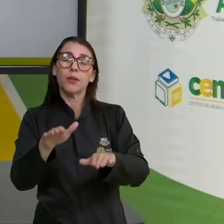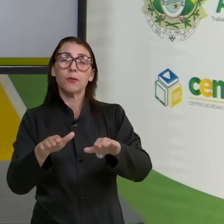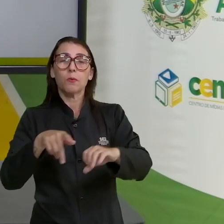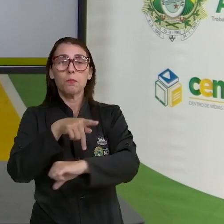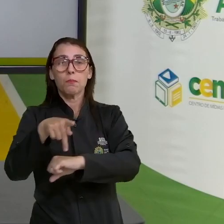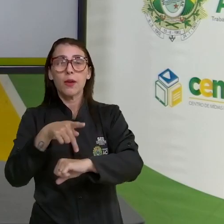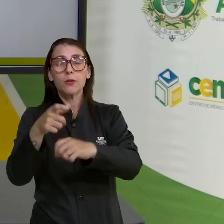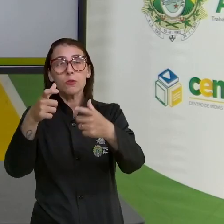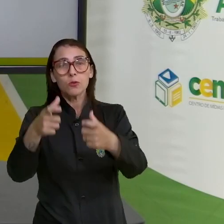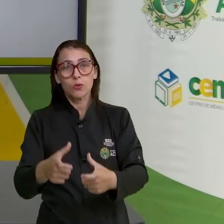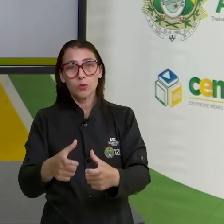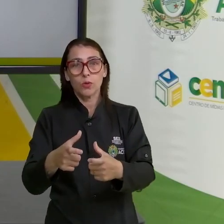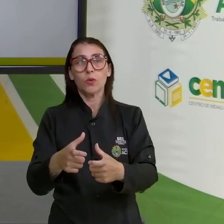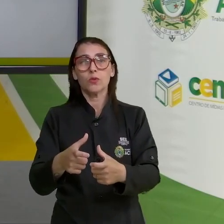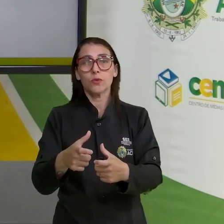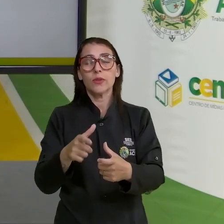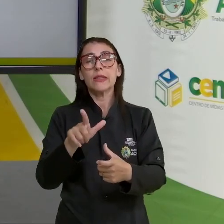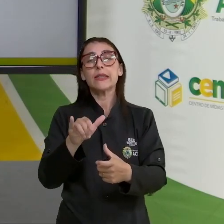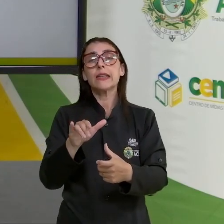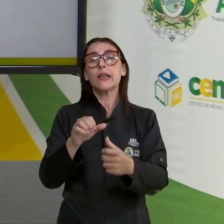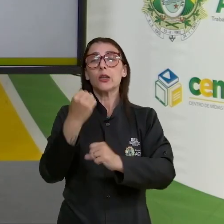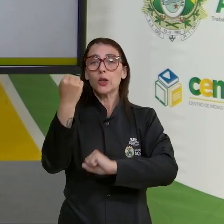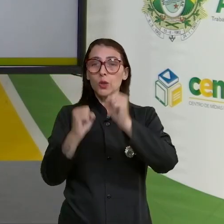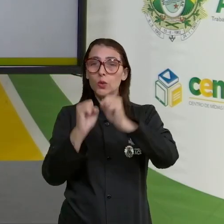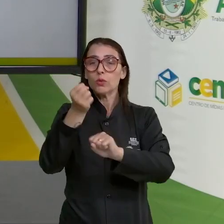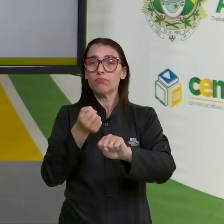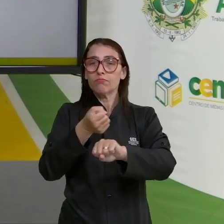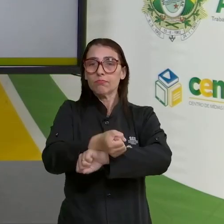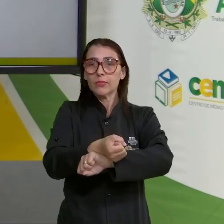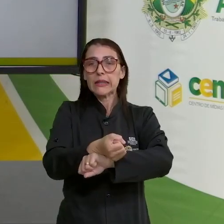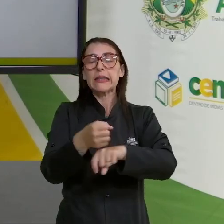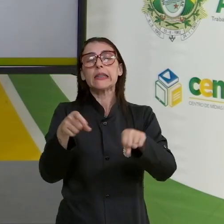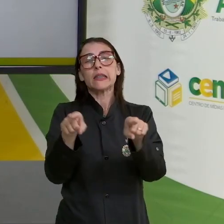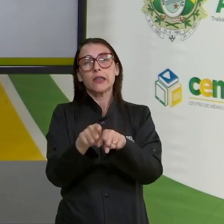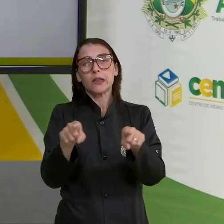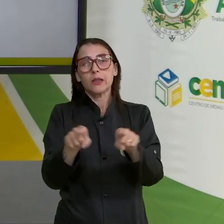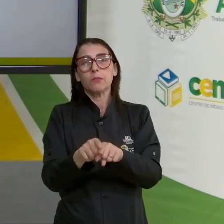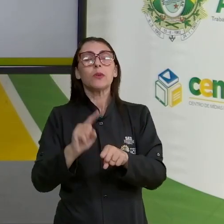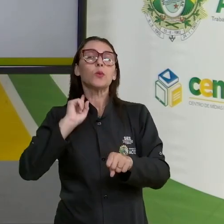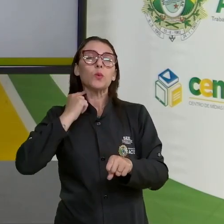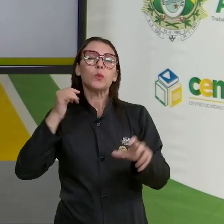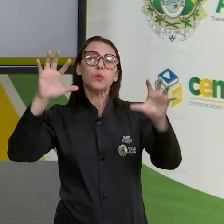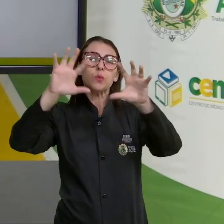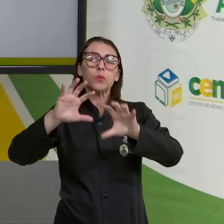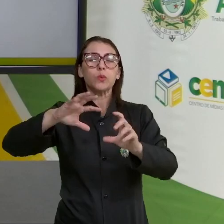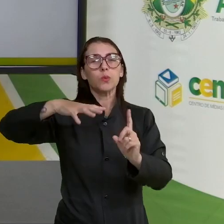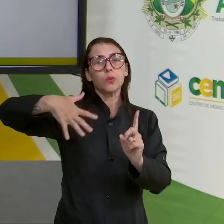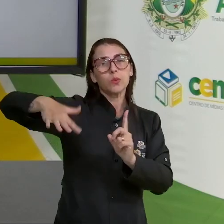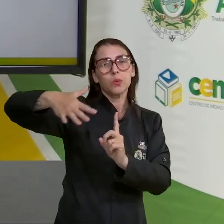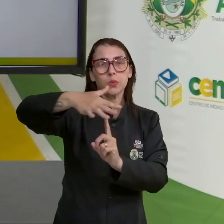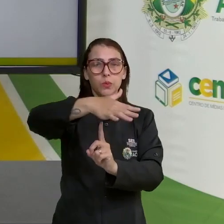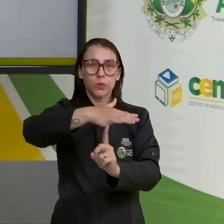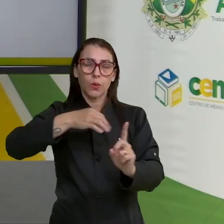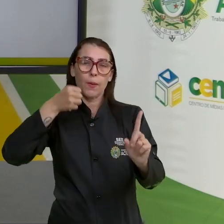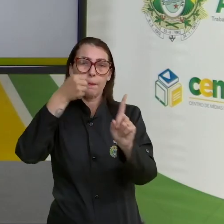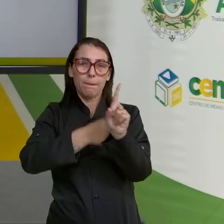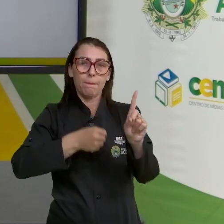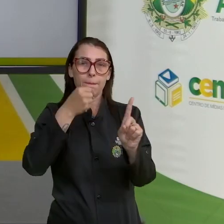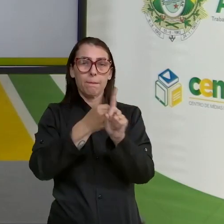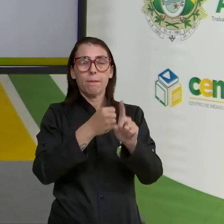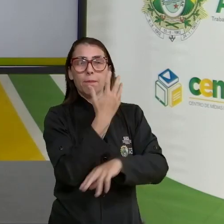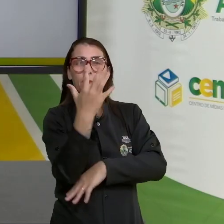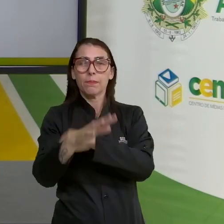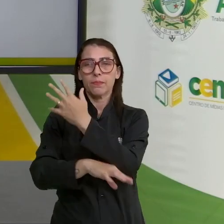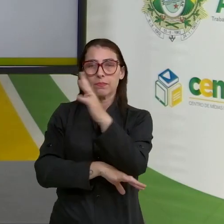país onde essa indústria está instalada, ok? Ainda por cima, polui o meio ambiente. Então, esses são impactos ambientais